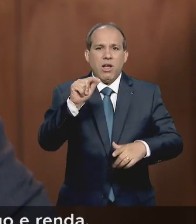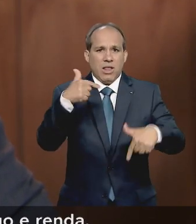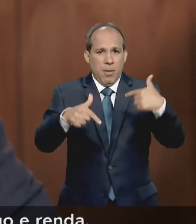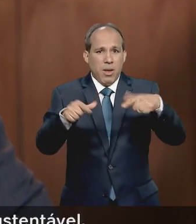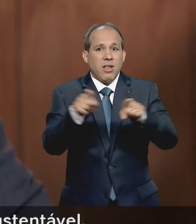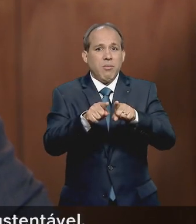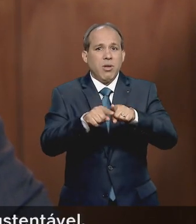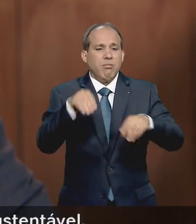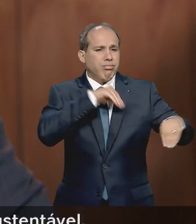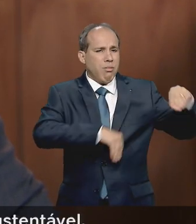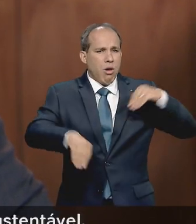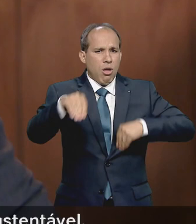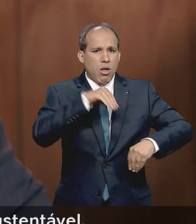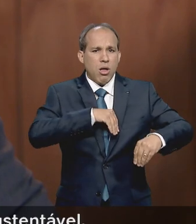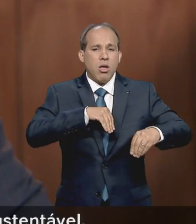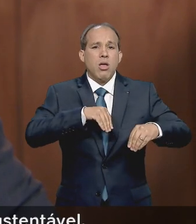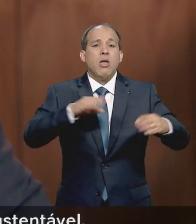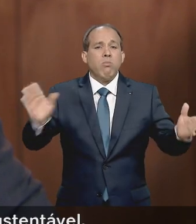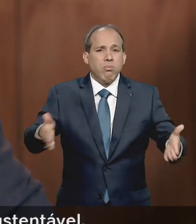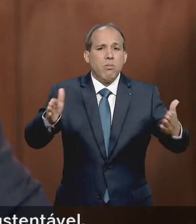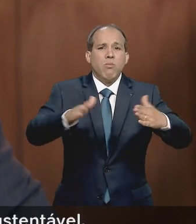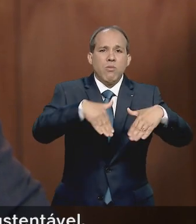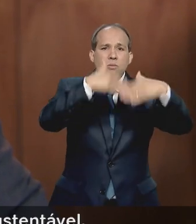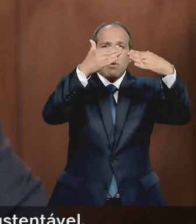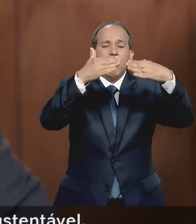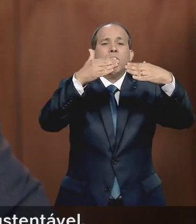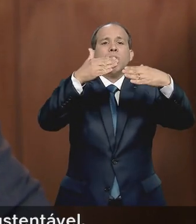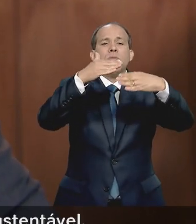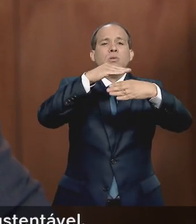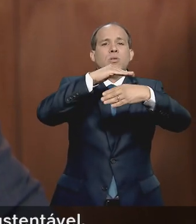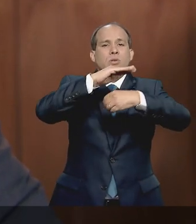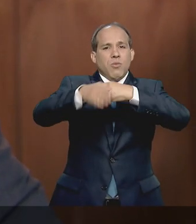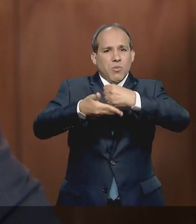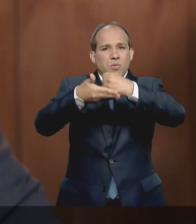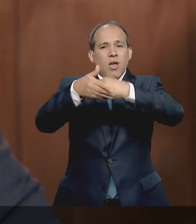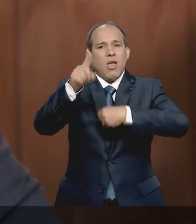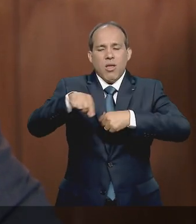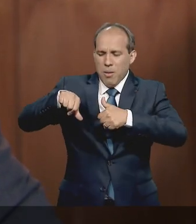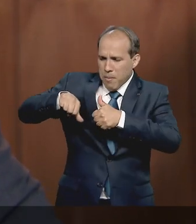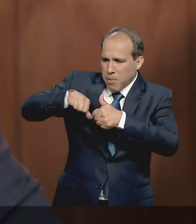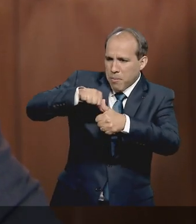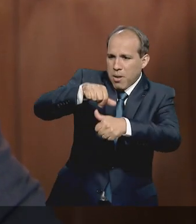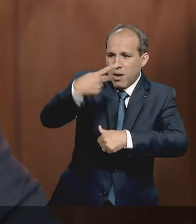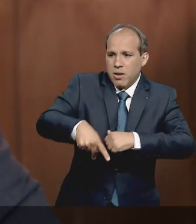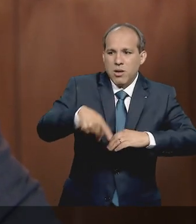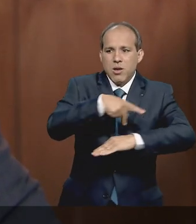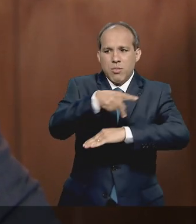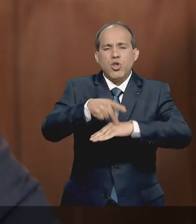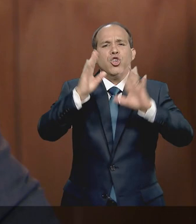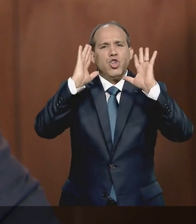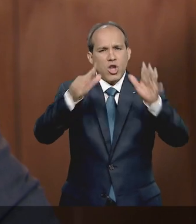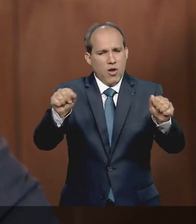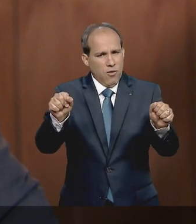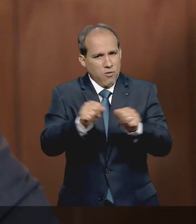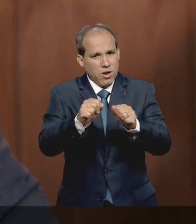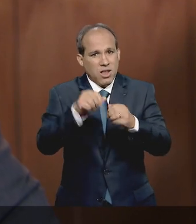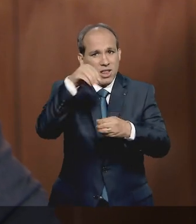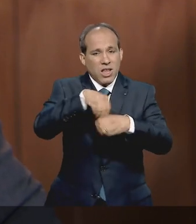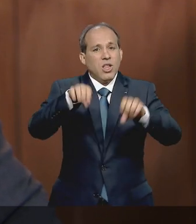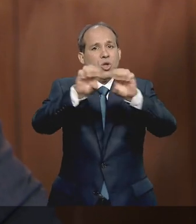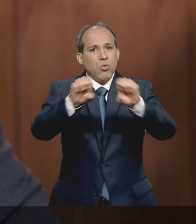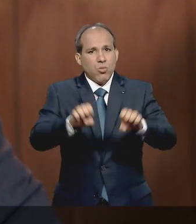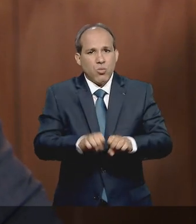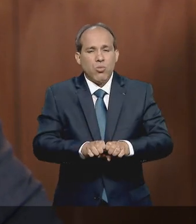de emprego e renda assim como para a promoção do desenvolvimento sustentável são as transformações que nosso países tem promovido